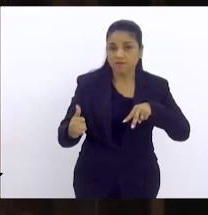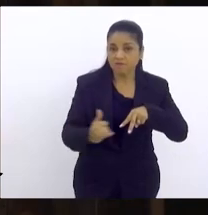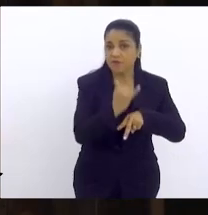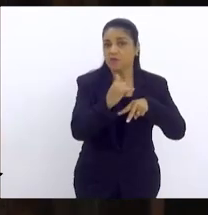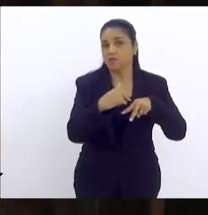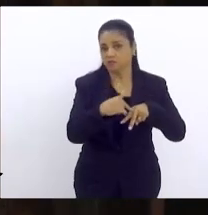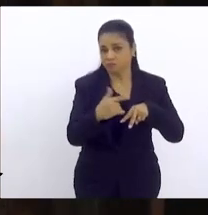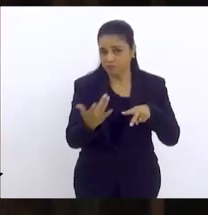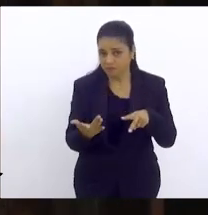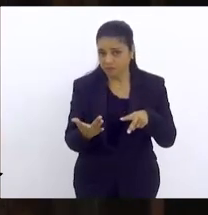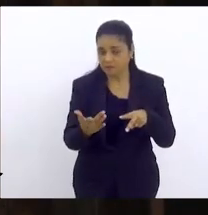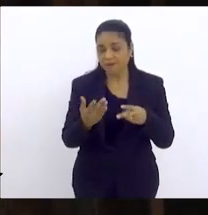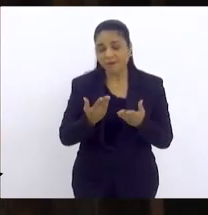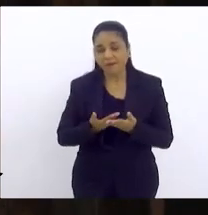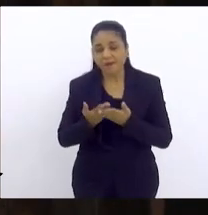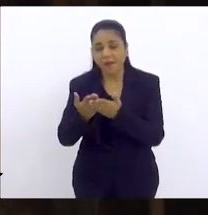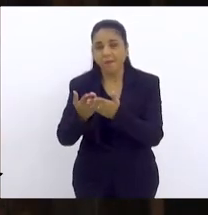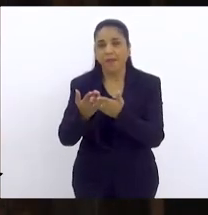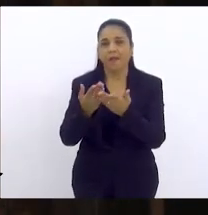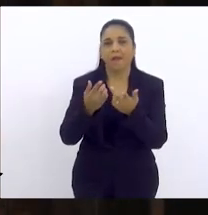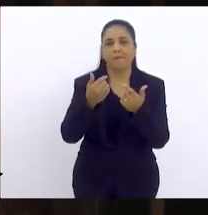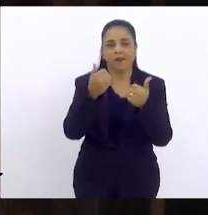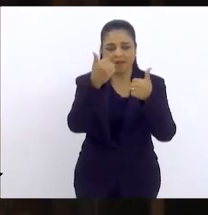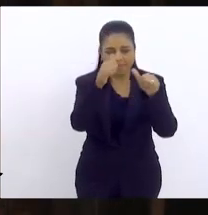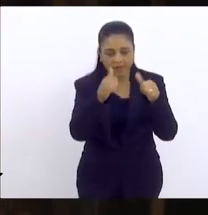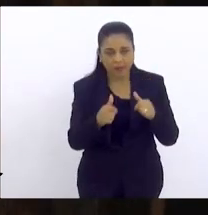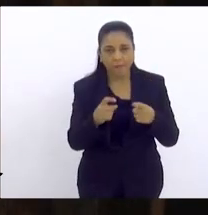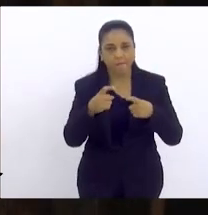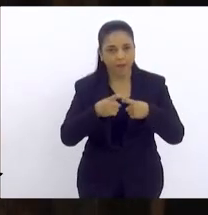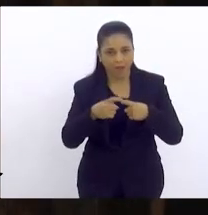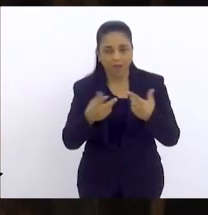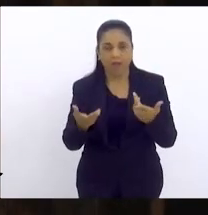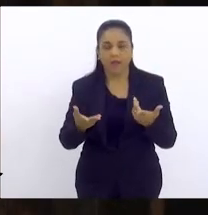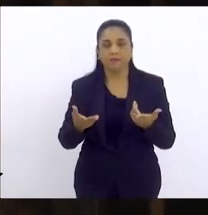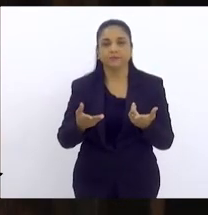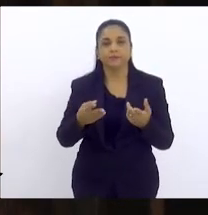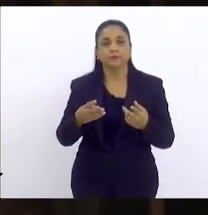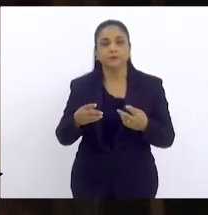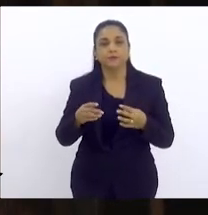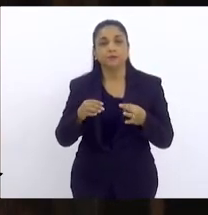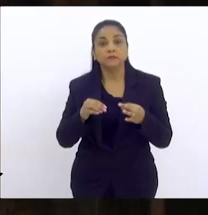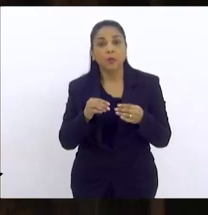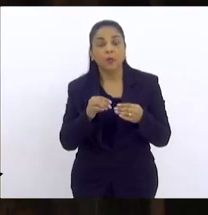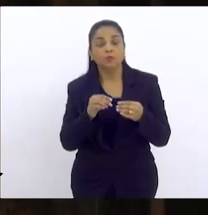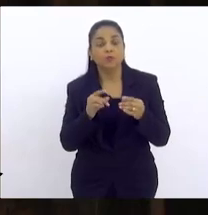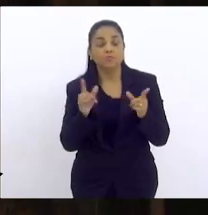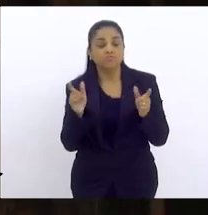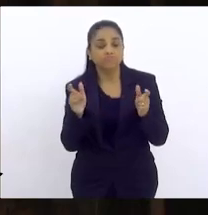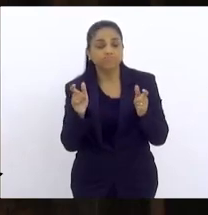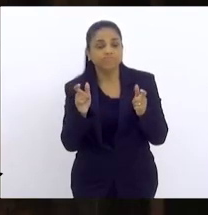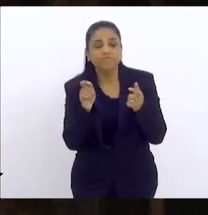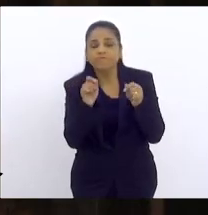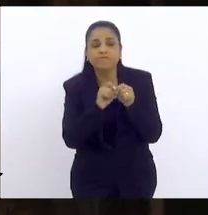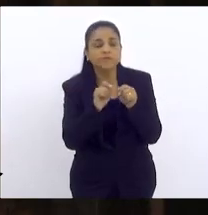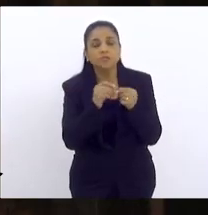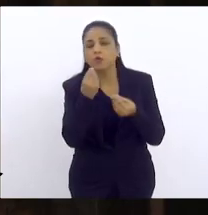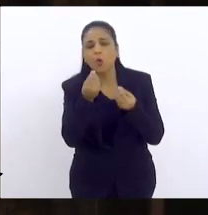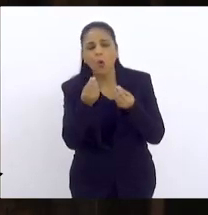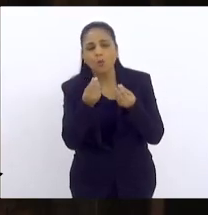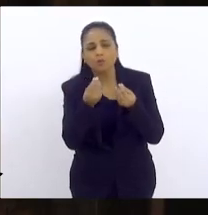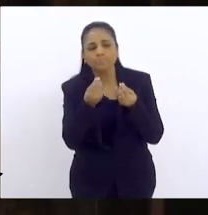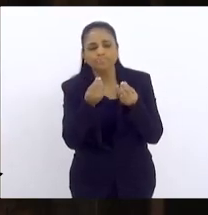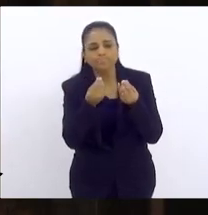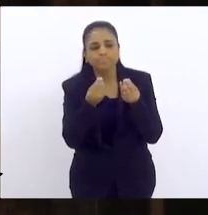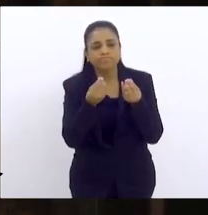perícia sendo que tudo isso é tem que ser feito de uma maneira pormenorizada de uma maneira minuciosa